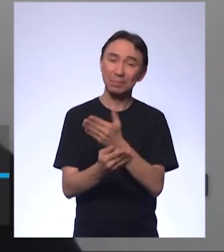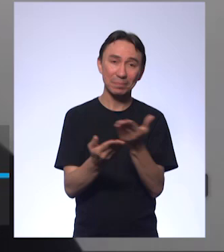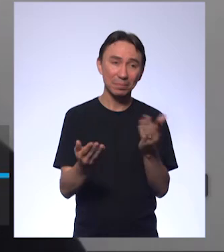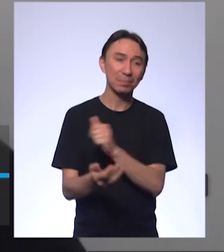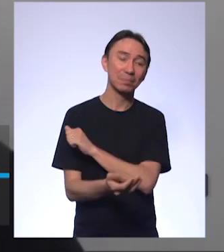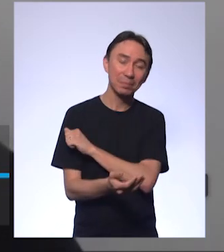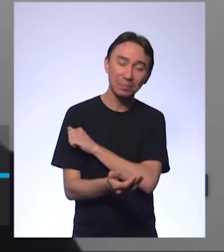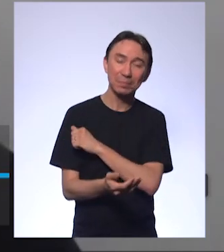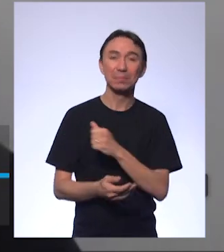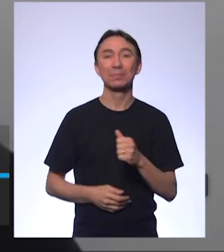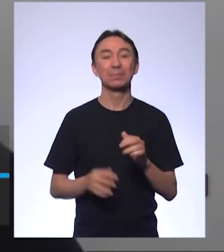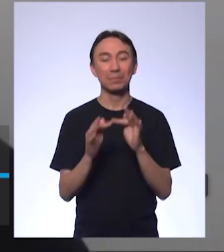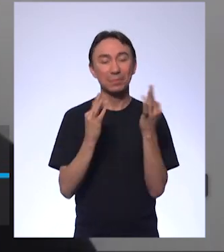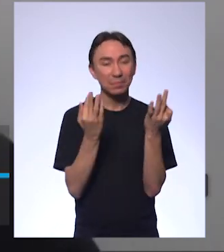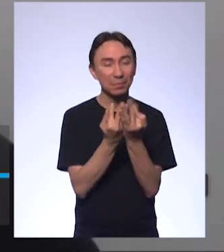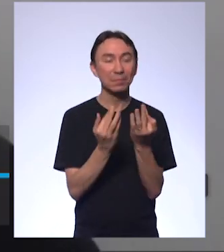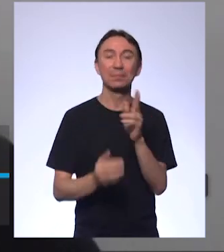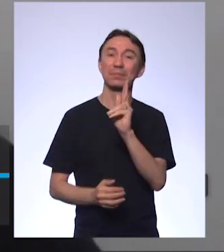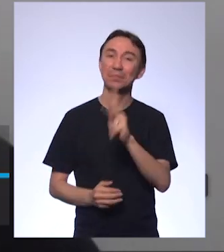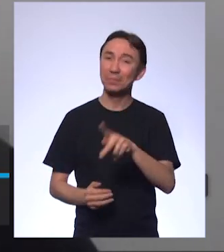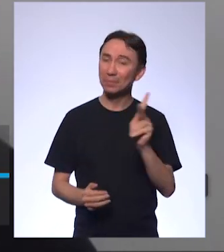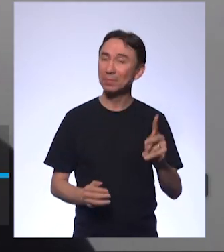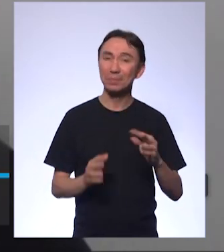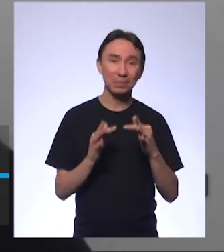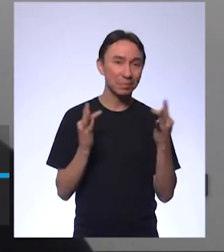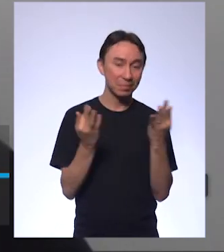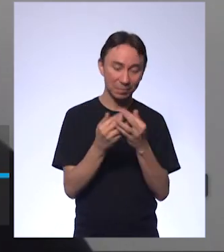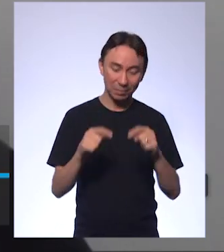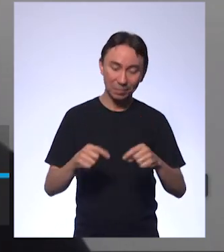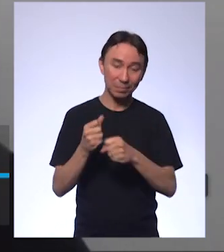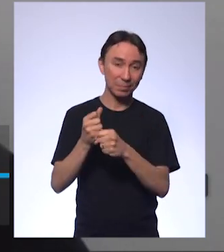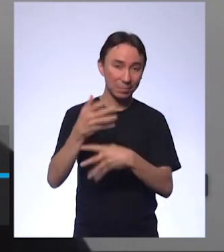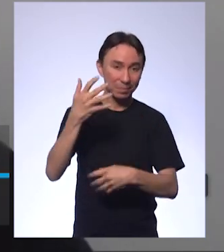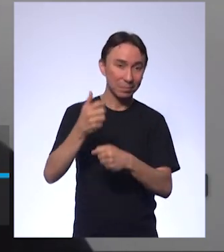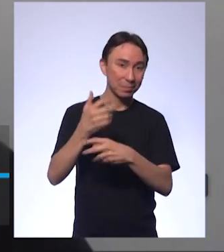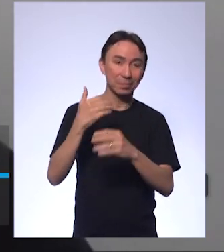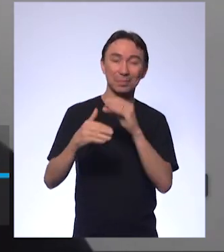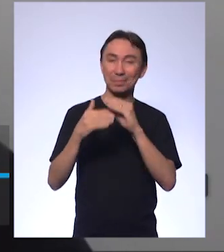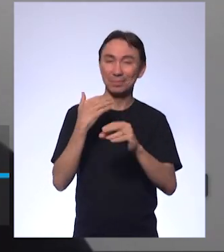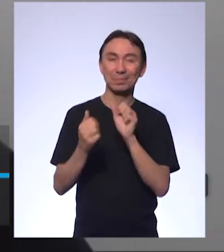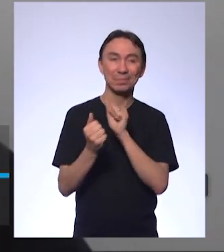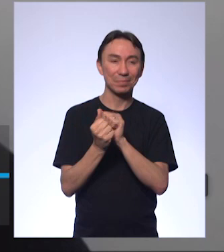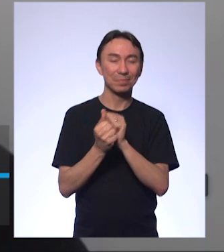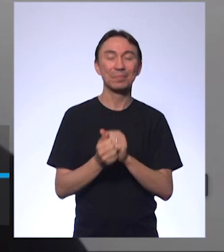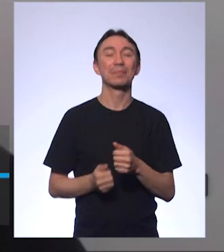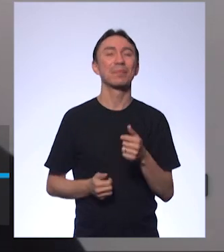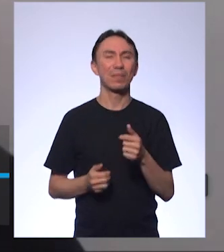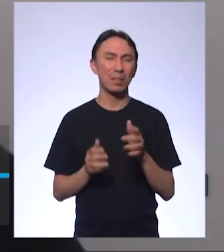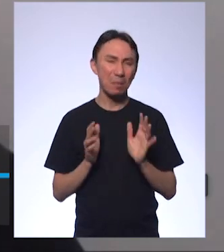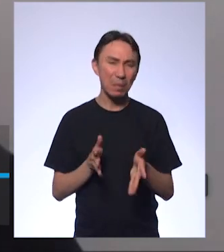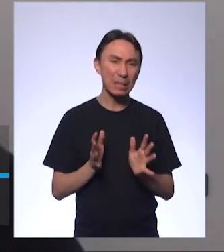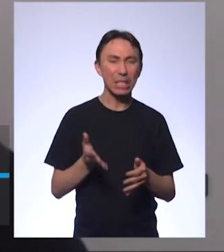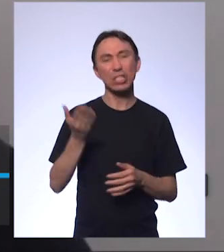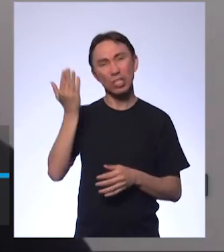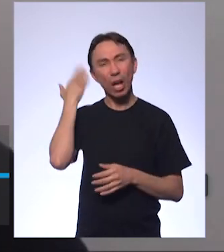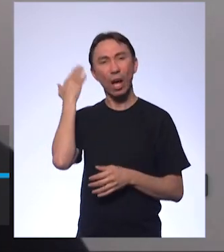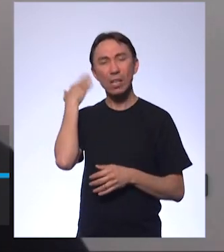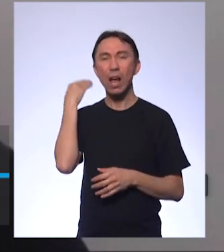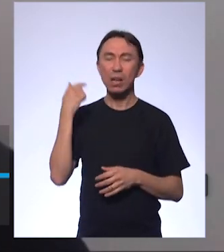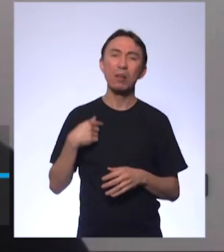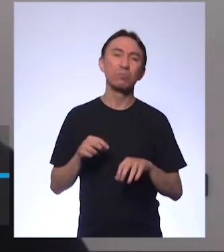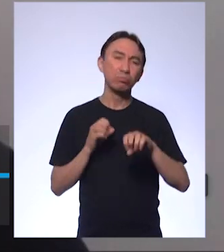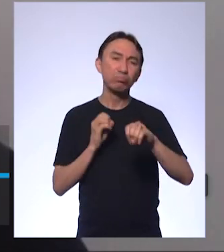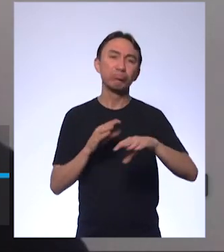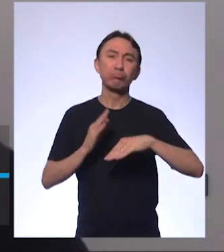chat com a gente. Vamos hoje retomar mais uma habilidade aí que a gente já trabalhou, né? Então,